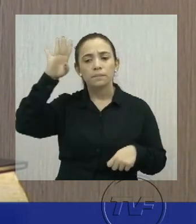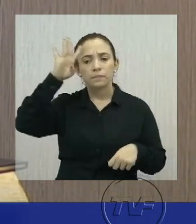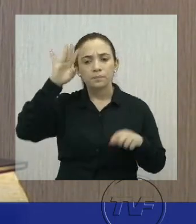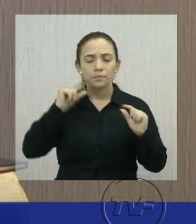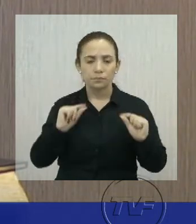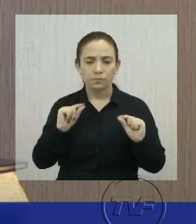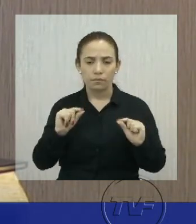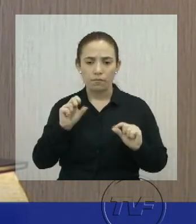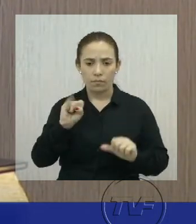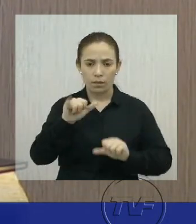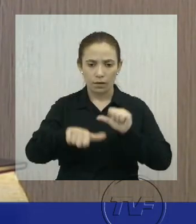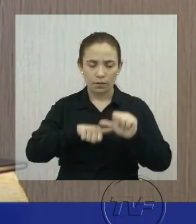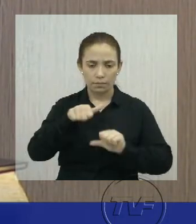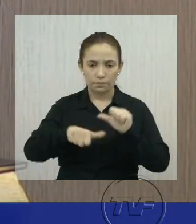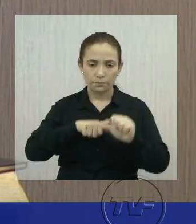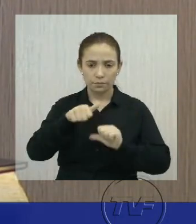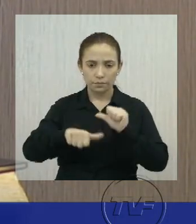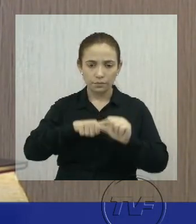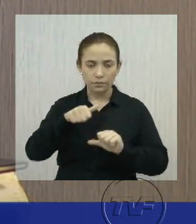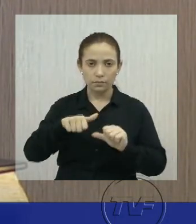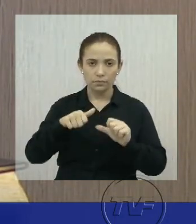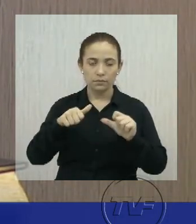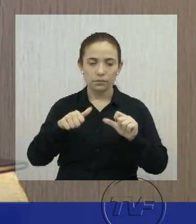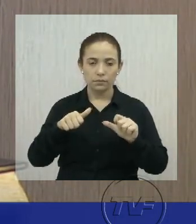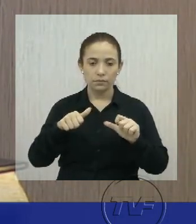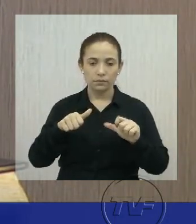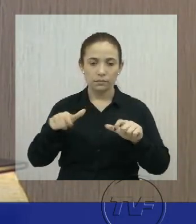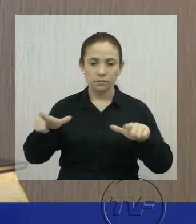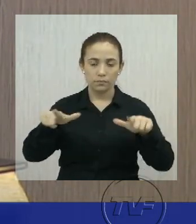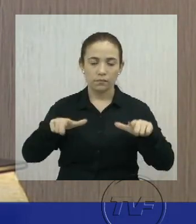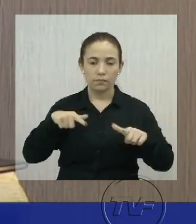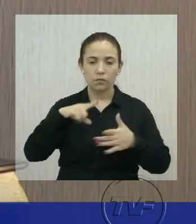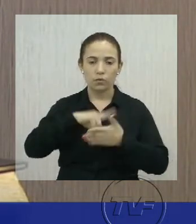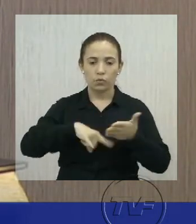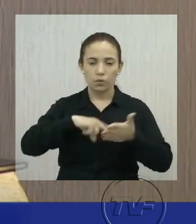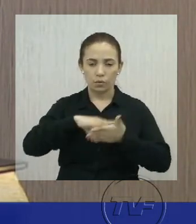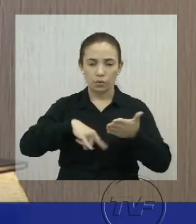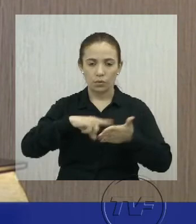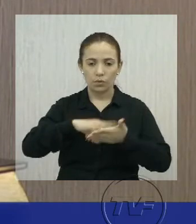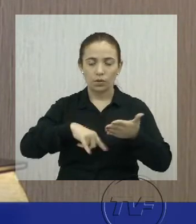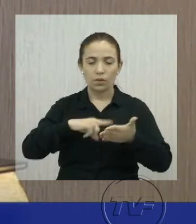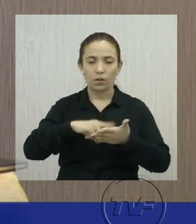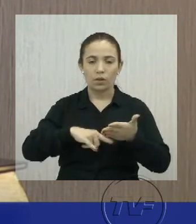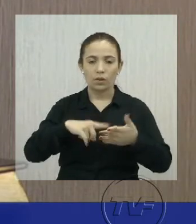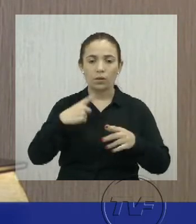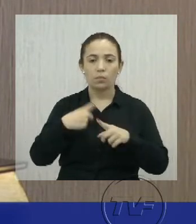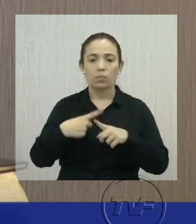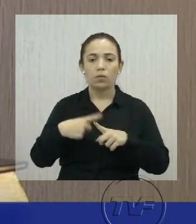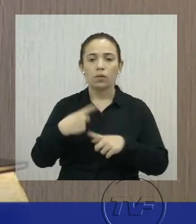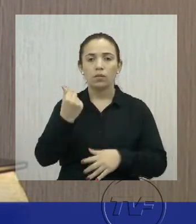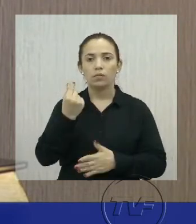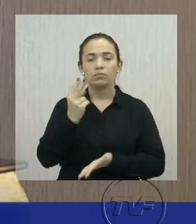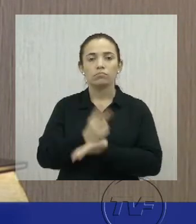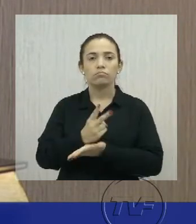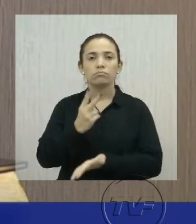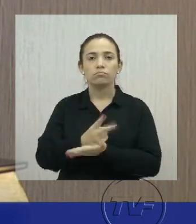Se a renovação do alvará é para ser mais simples, porque na primeira vez já viram que tinha os bombeiros, etc., etc., por que o valor é o mesmo da taxa de